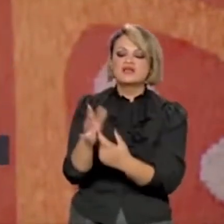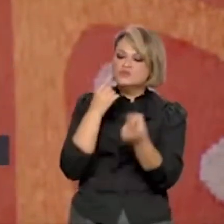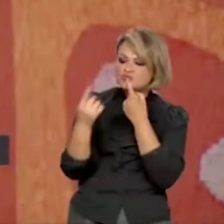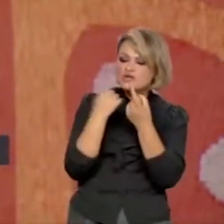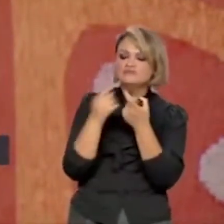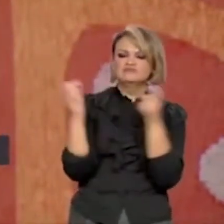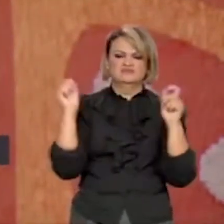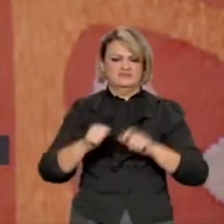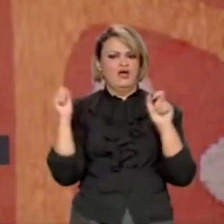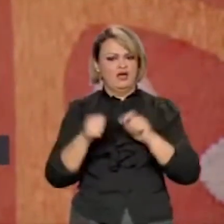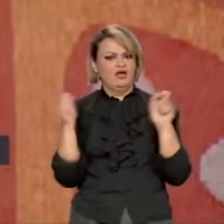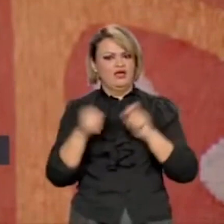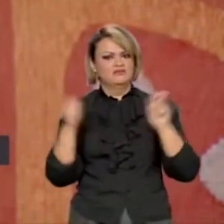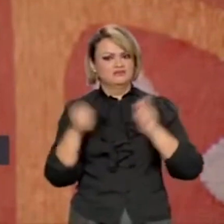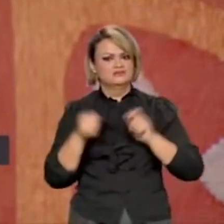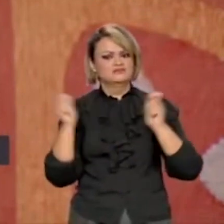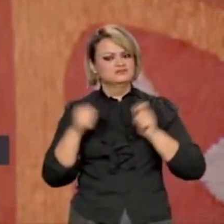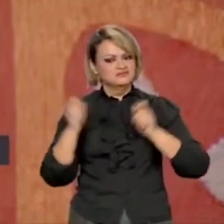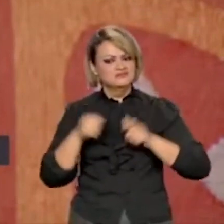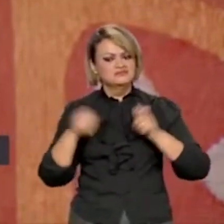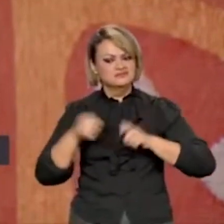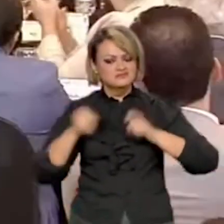o diálogo é possível mostrar